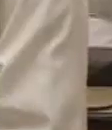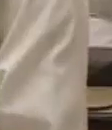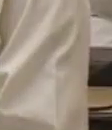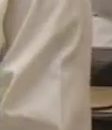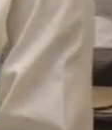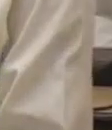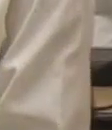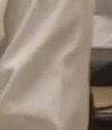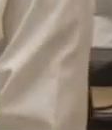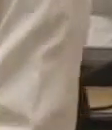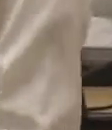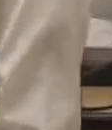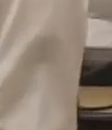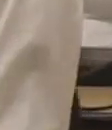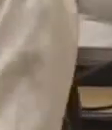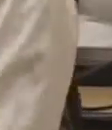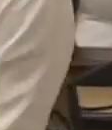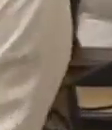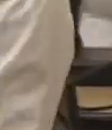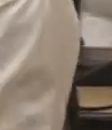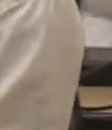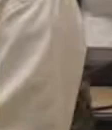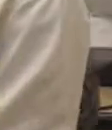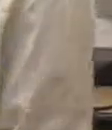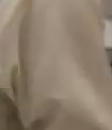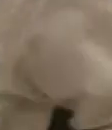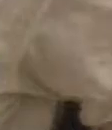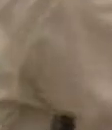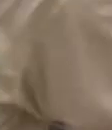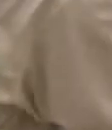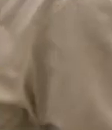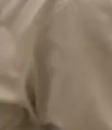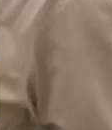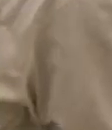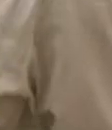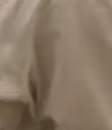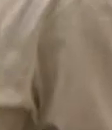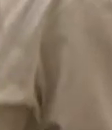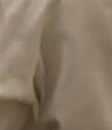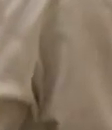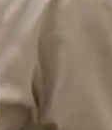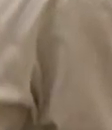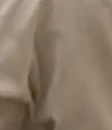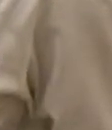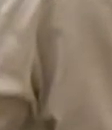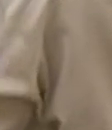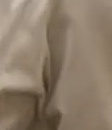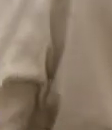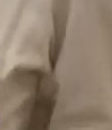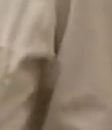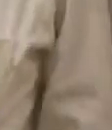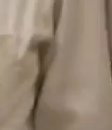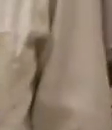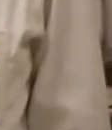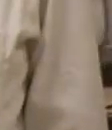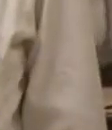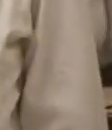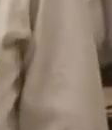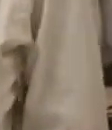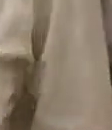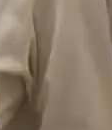chegar? No Brasil, Tigrão, quem ganha menos, ganha 100 vezes menos de quem ganha